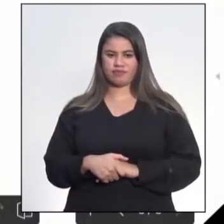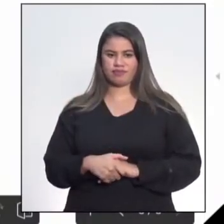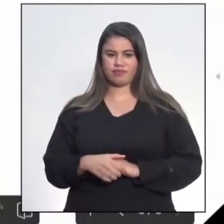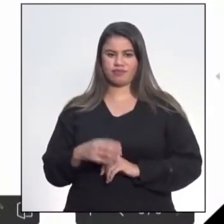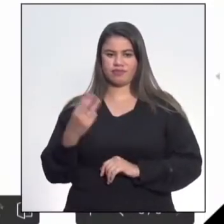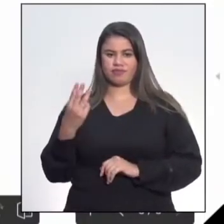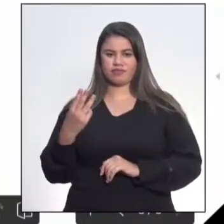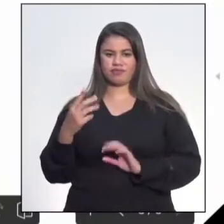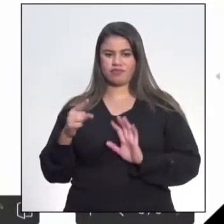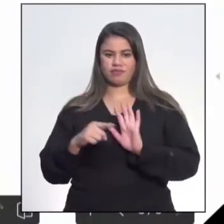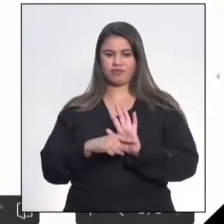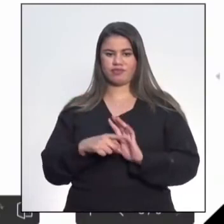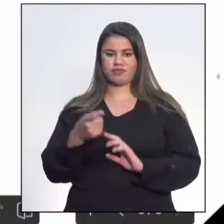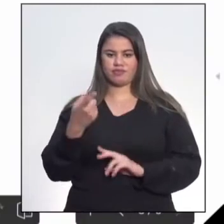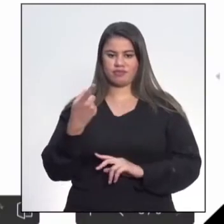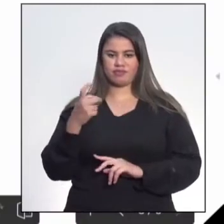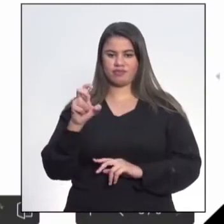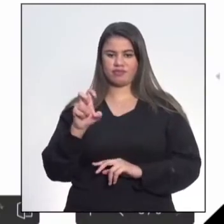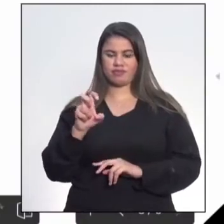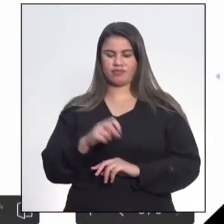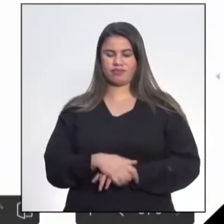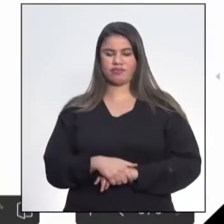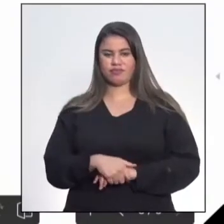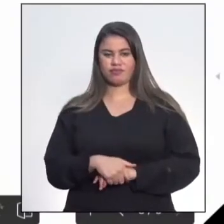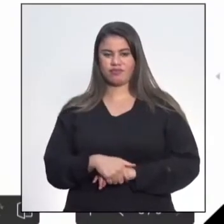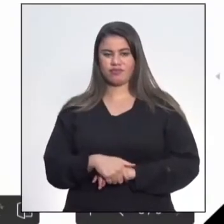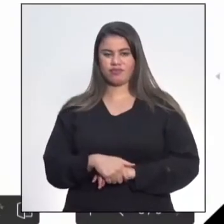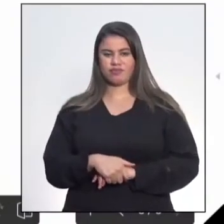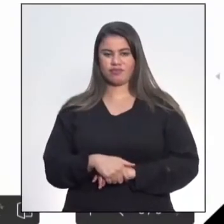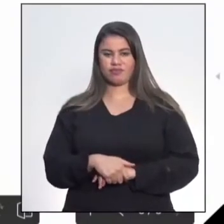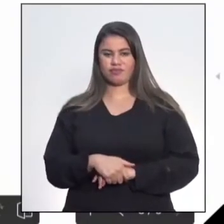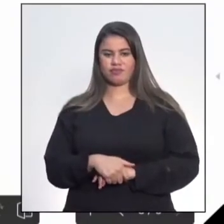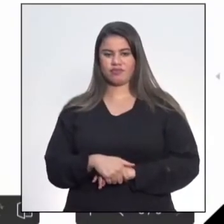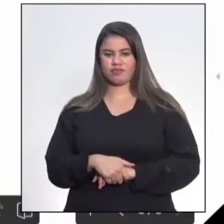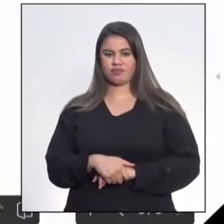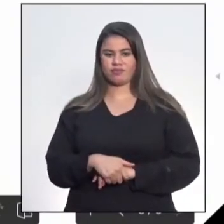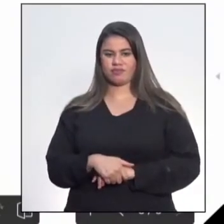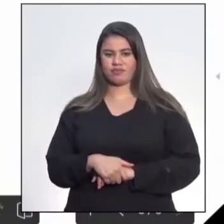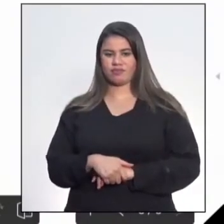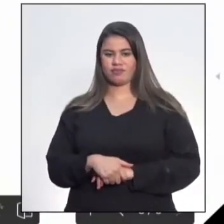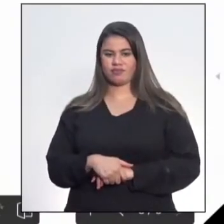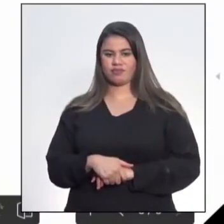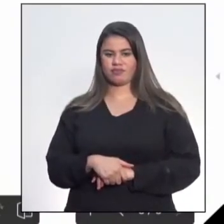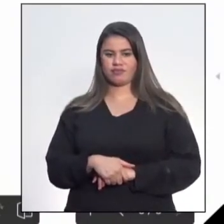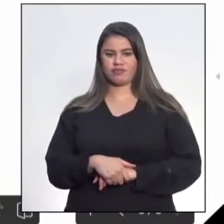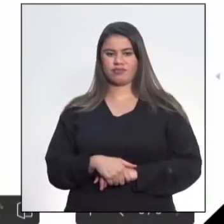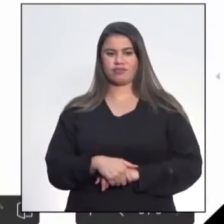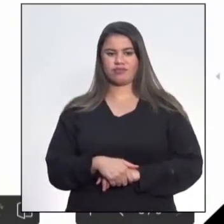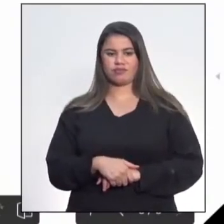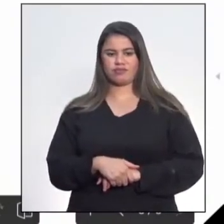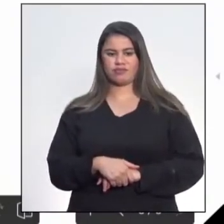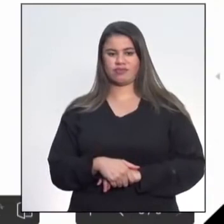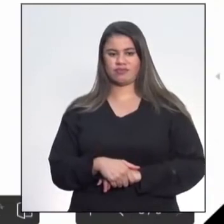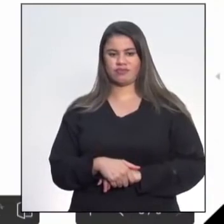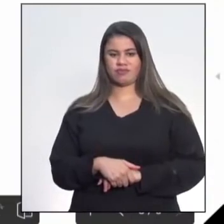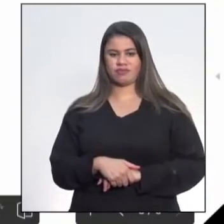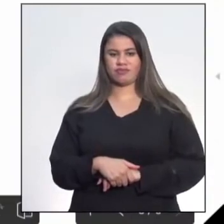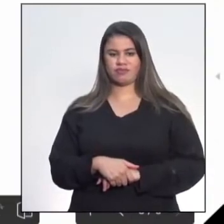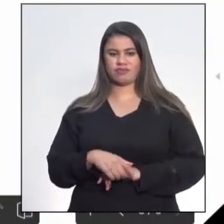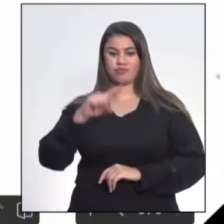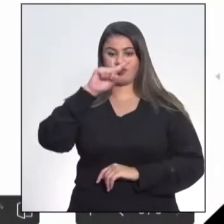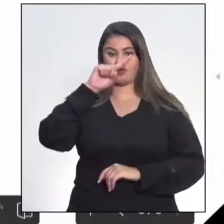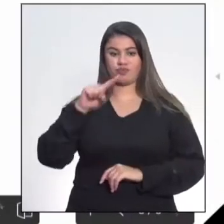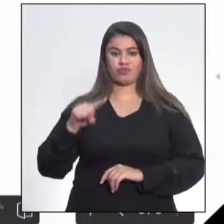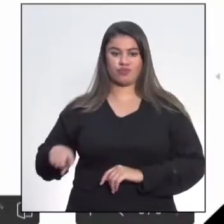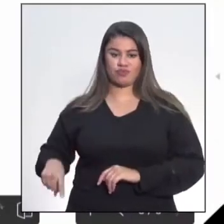o 3 está ligado com o -15. Mais ou menos aqui. E a gente tem uma reta. Ah, só